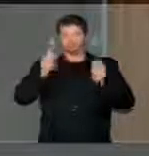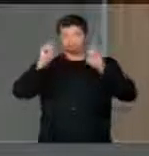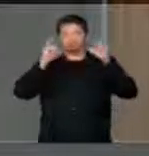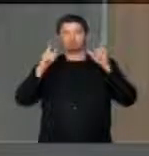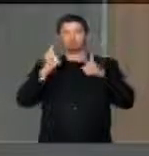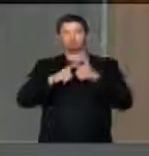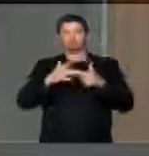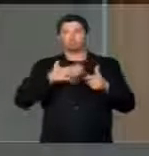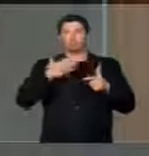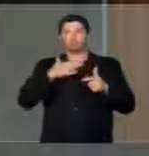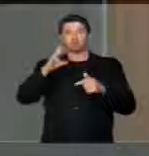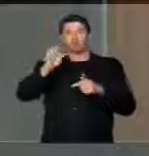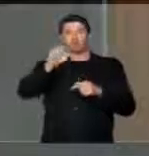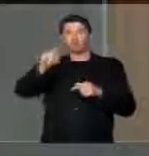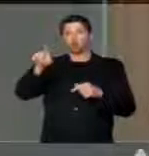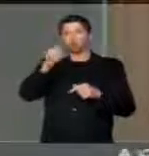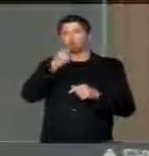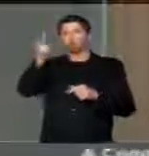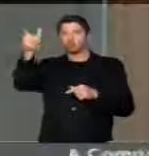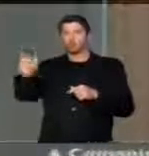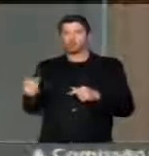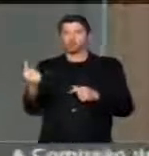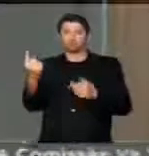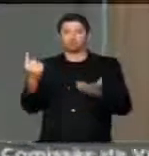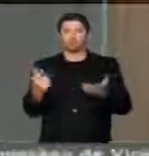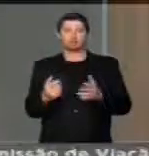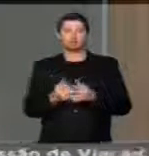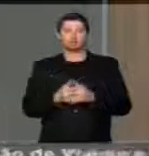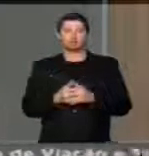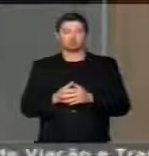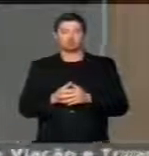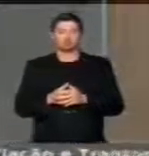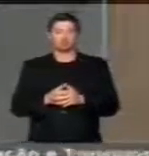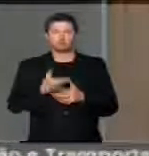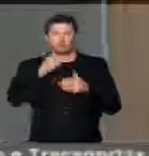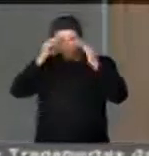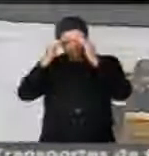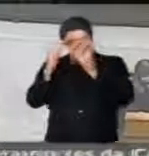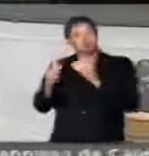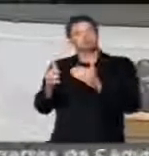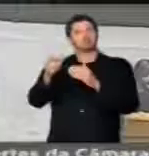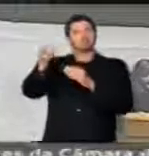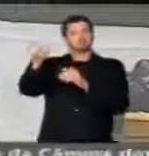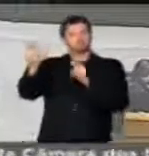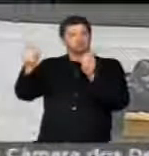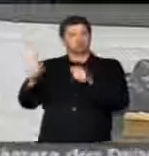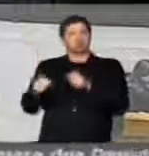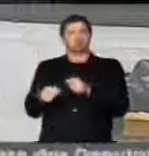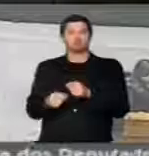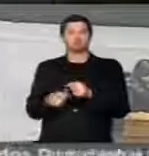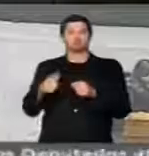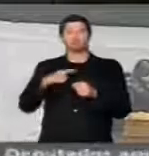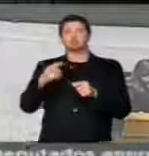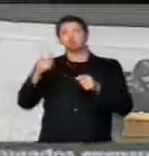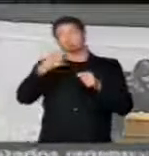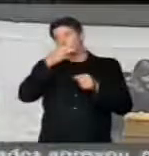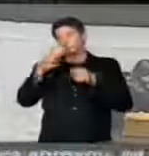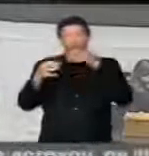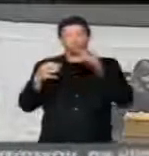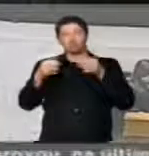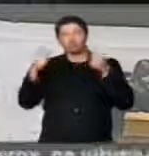ele, vieram mais dois amigos, e ele foi o tempo todo falando, Beto Mansur, de